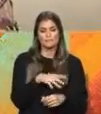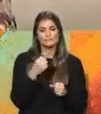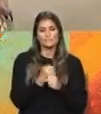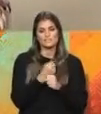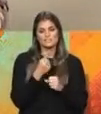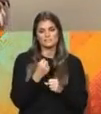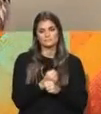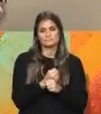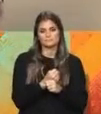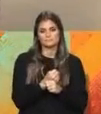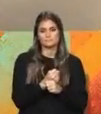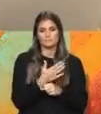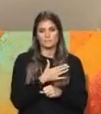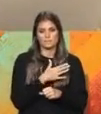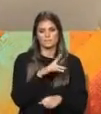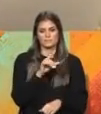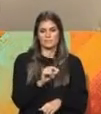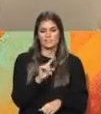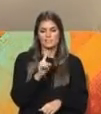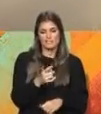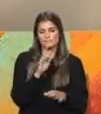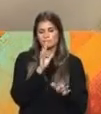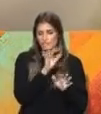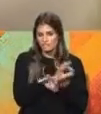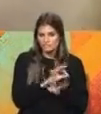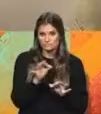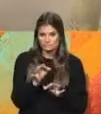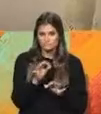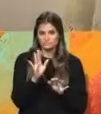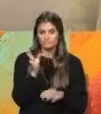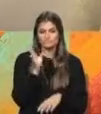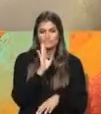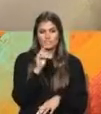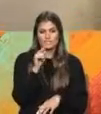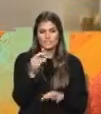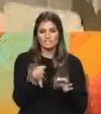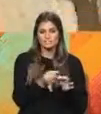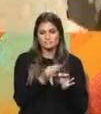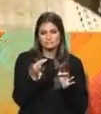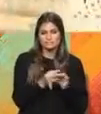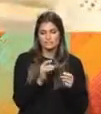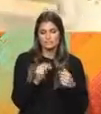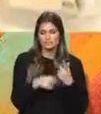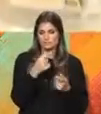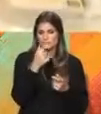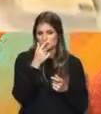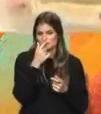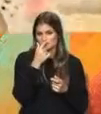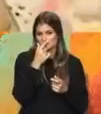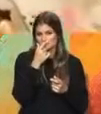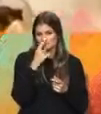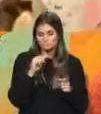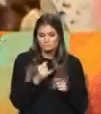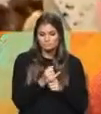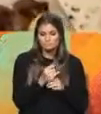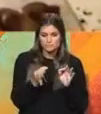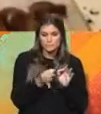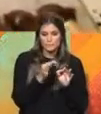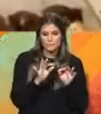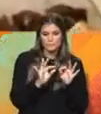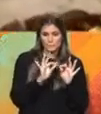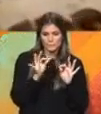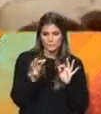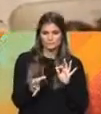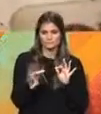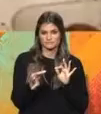fazer e, para mim, tem que ser perfeito. Muito bem. Já vi que está aqui a fazer, portanto, depois tem que dar o ponto e furar a casca da